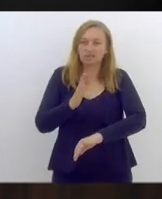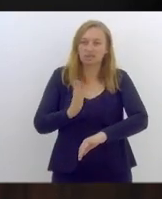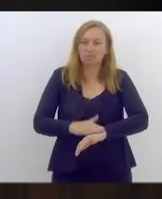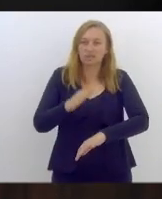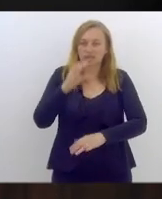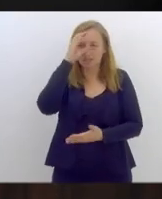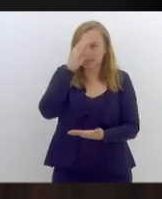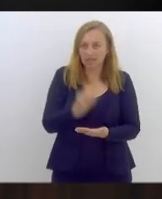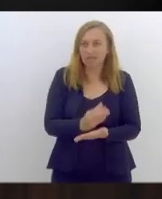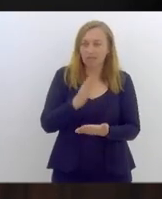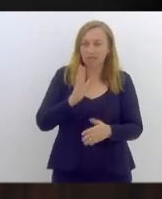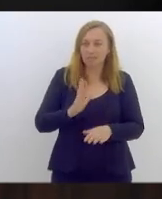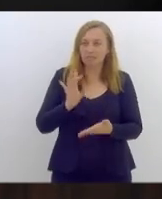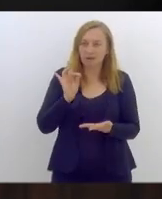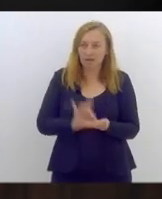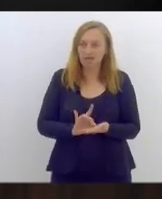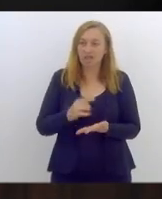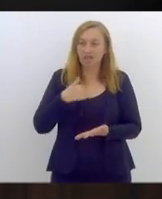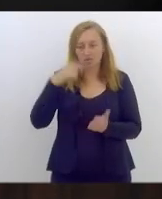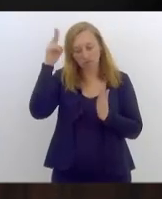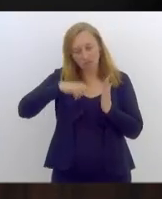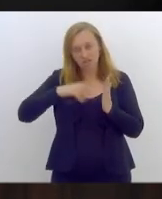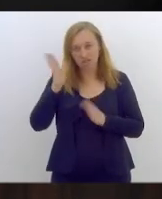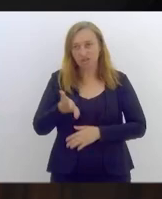mais autorais que já li.